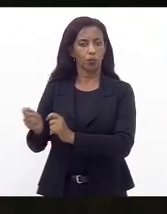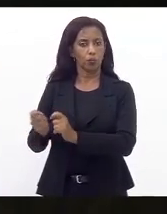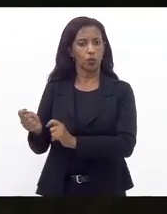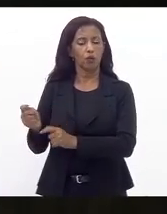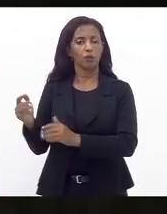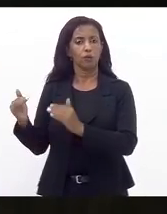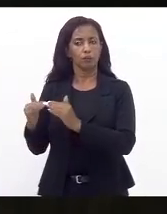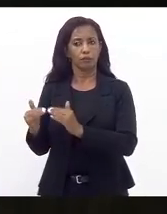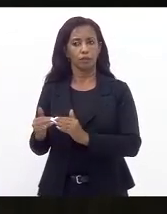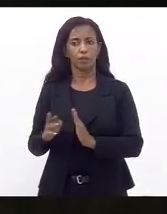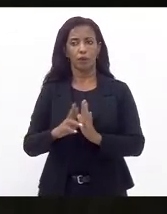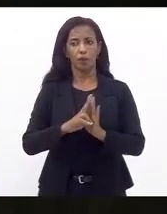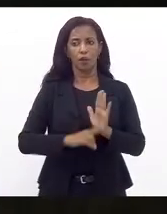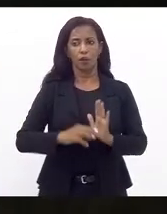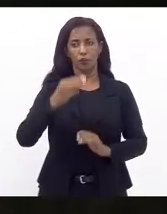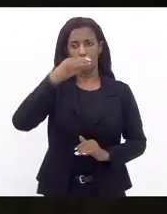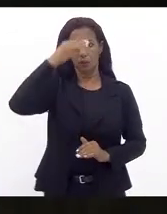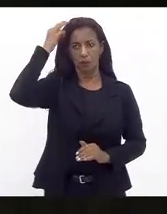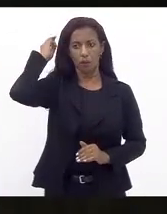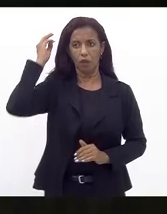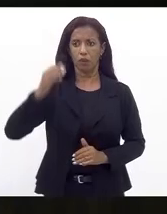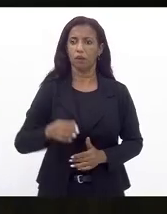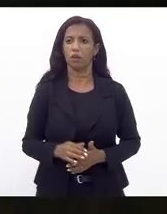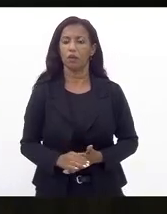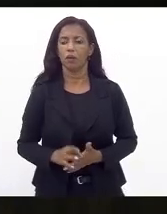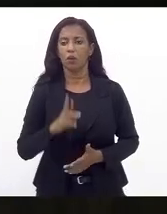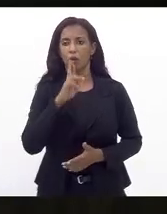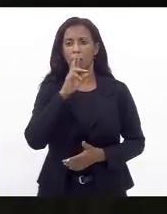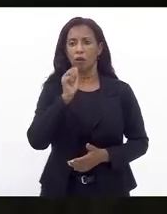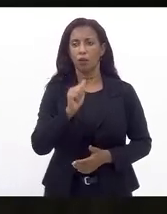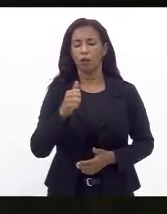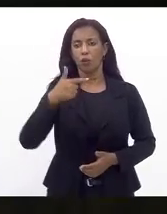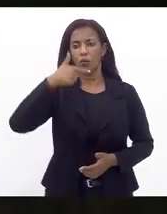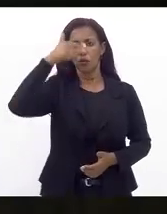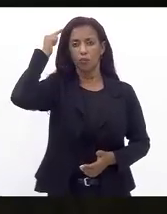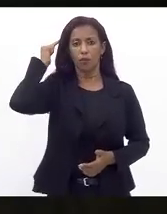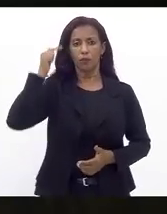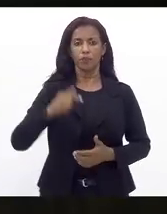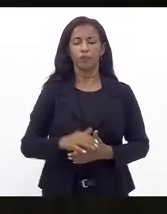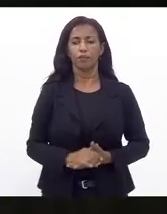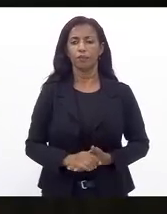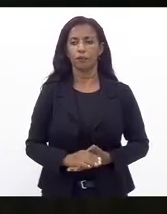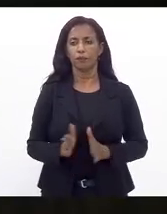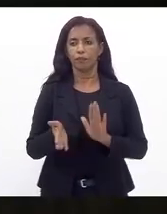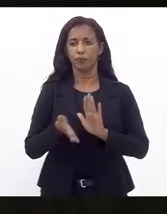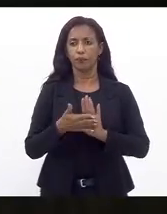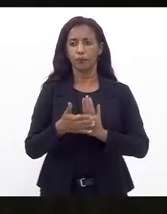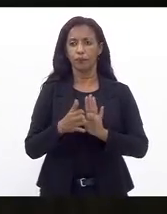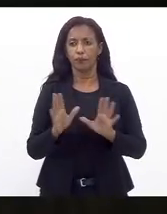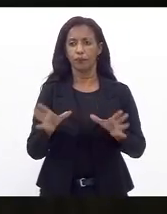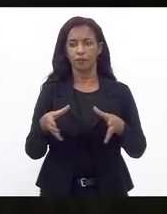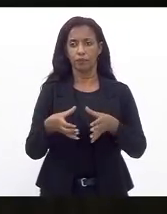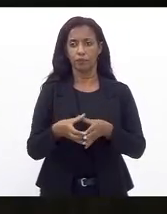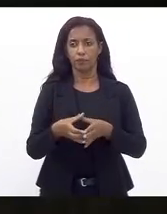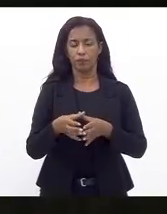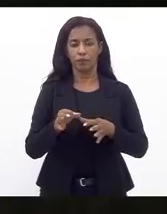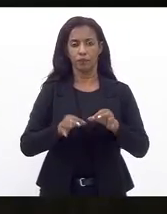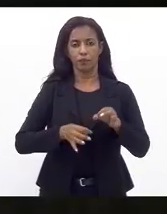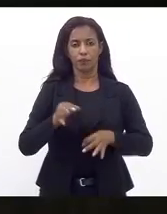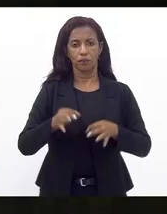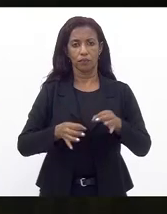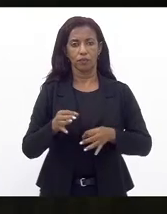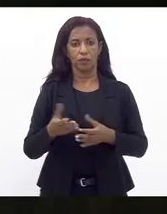favorável a todos Deputado Márcio Pacheco Rodrigo Amorim Luiz Paulo em massa possível perder de pareceres das comissões Comissão de Justiça